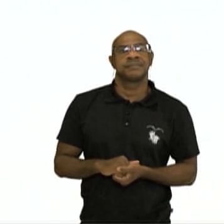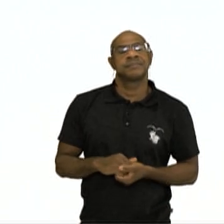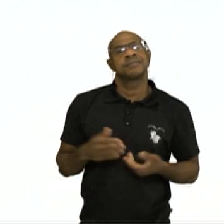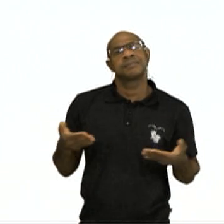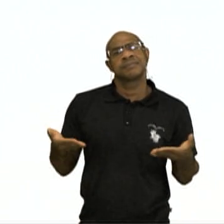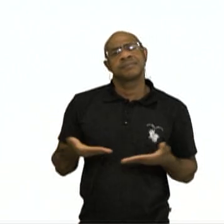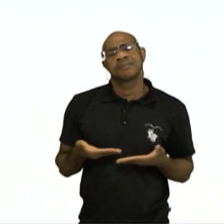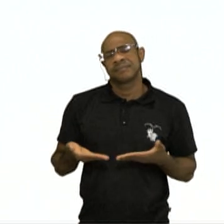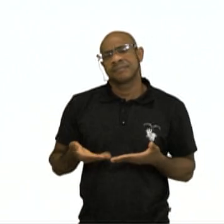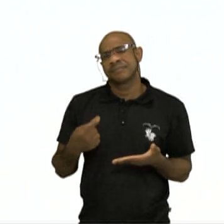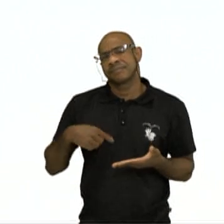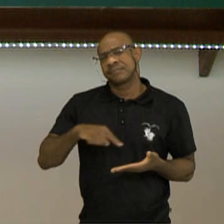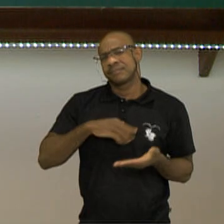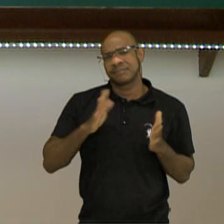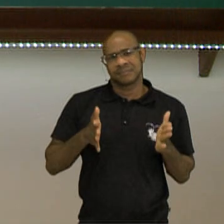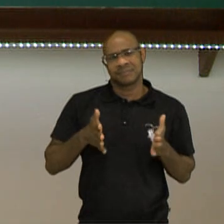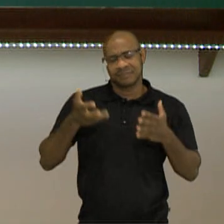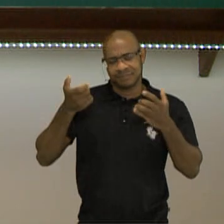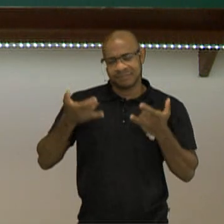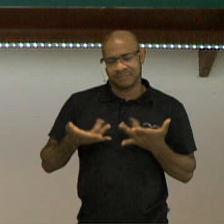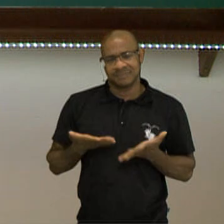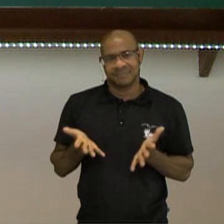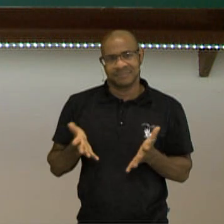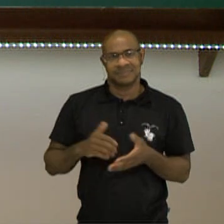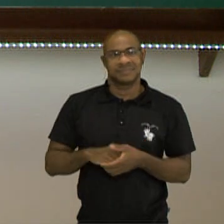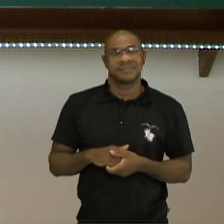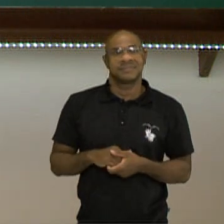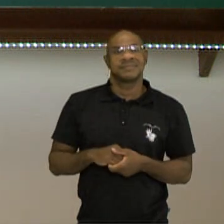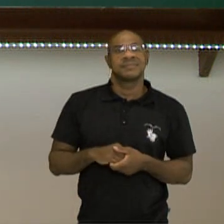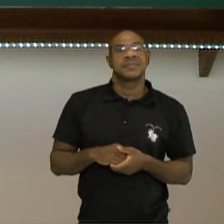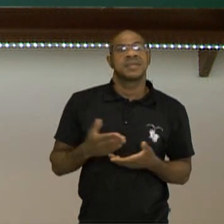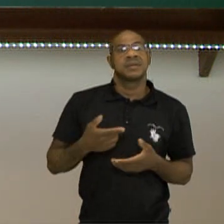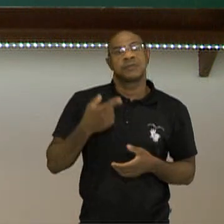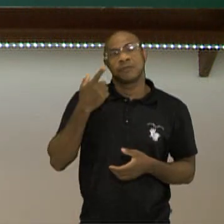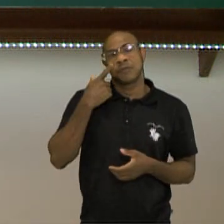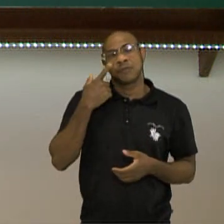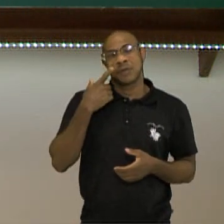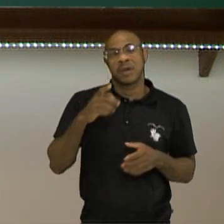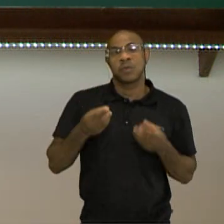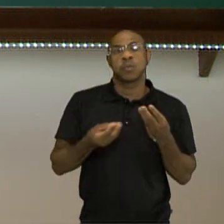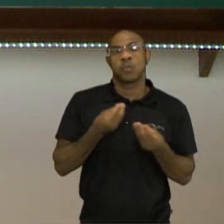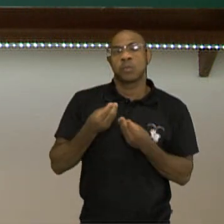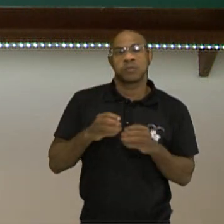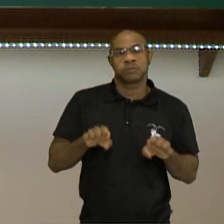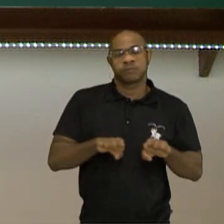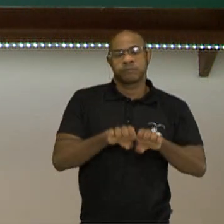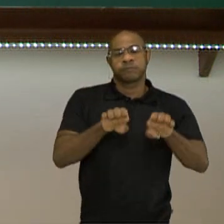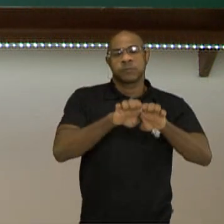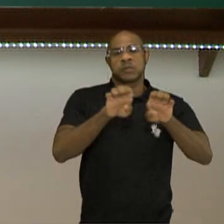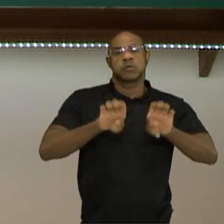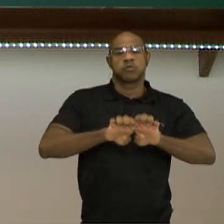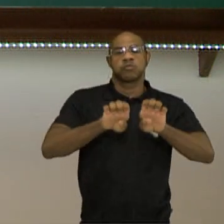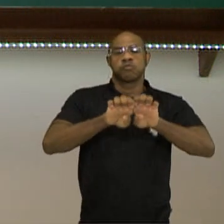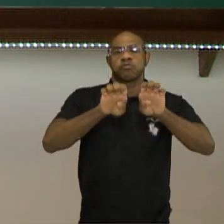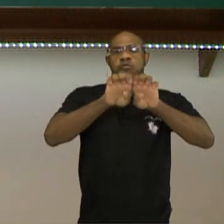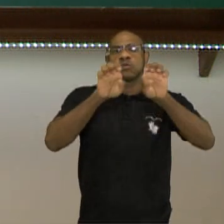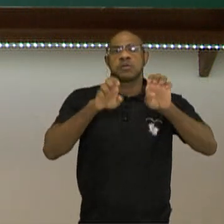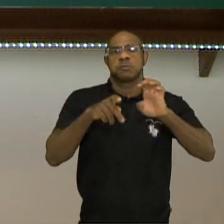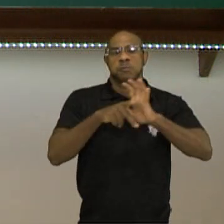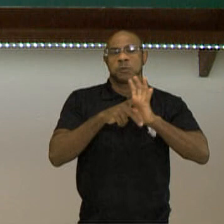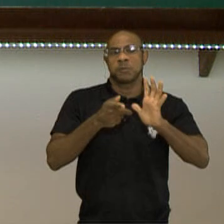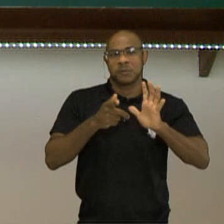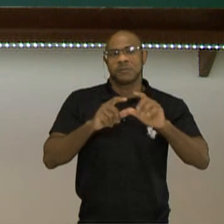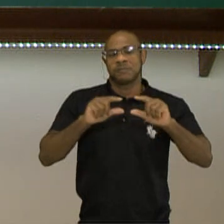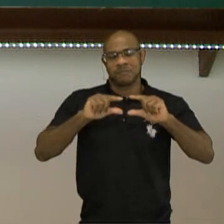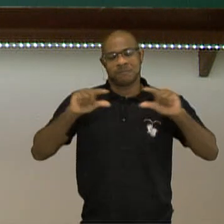Agora que nós vimos essa comic trip, vamos dar uma olhadinha em questão estrutural. Reading, going to. Você se